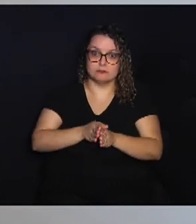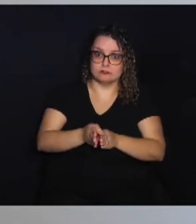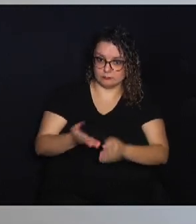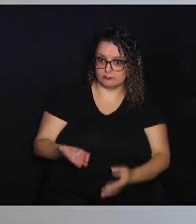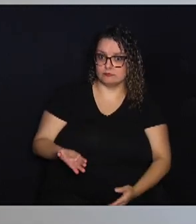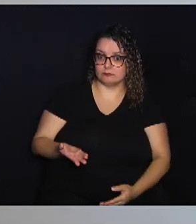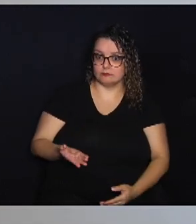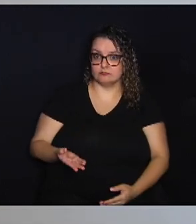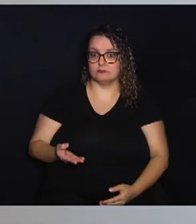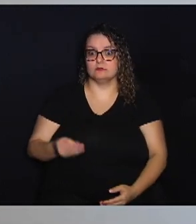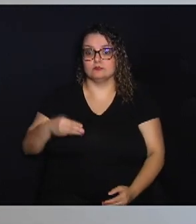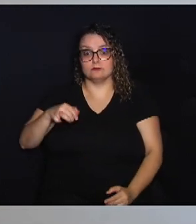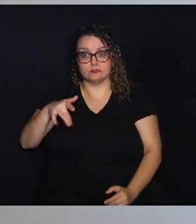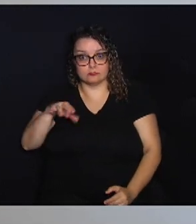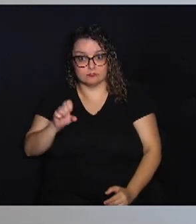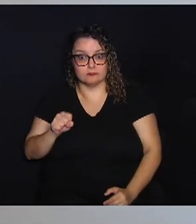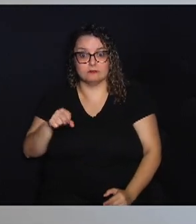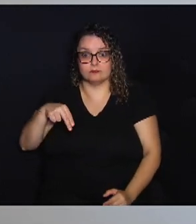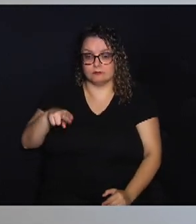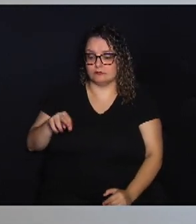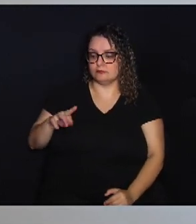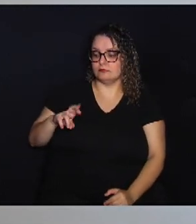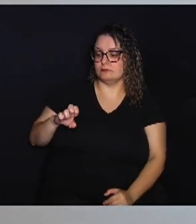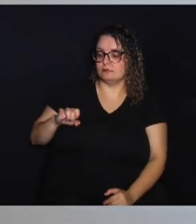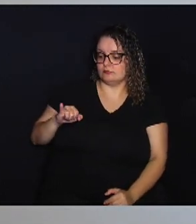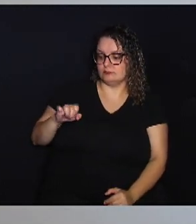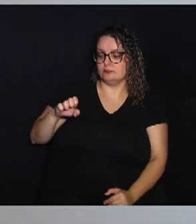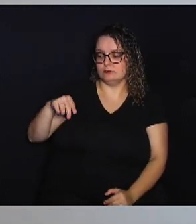e esses micronutrientes,